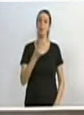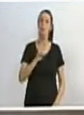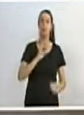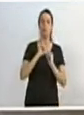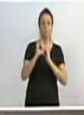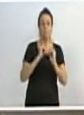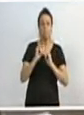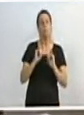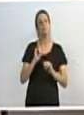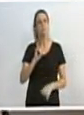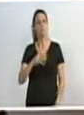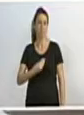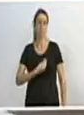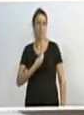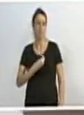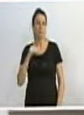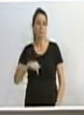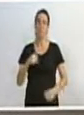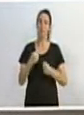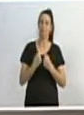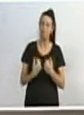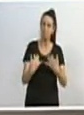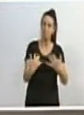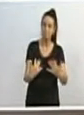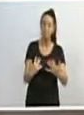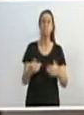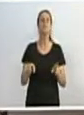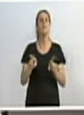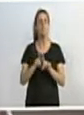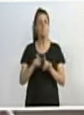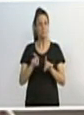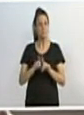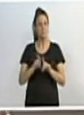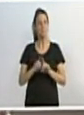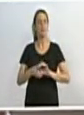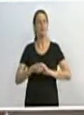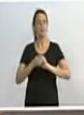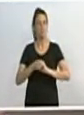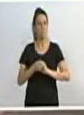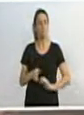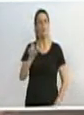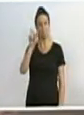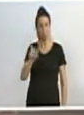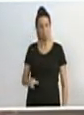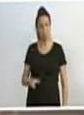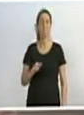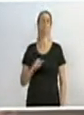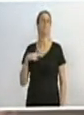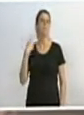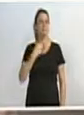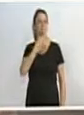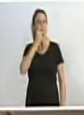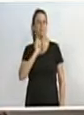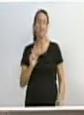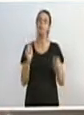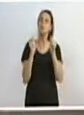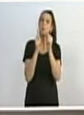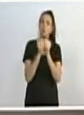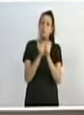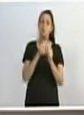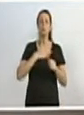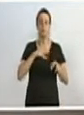saudar aqui o vereador que ora divide e proponente desta audiência pública, vereador Fábio Fiedler, que divide os trabalhos